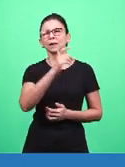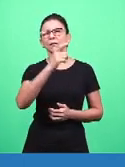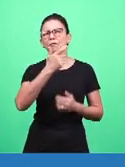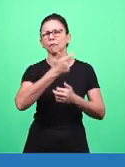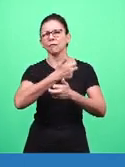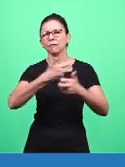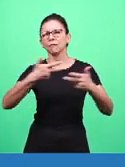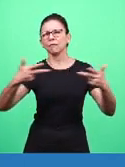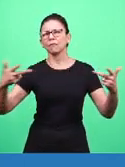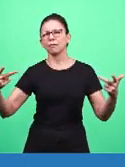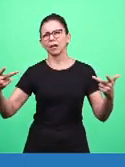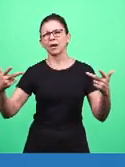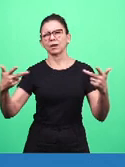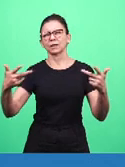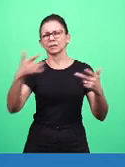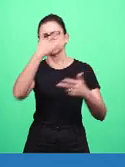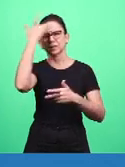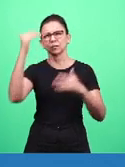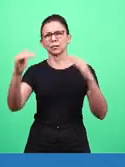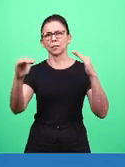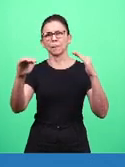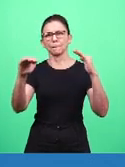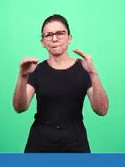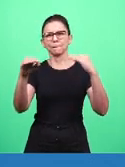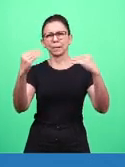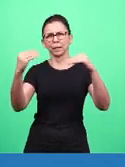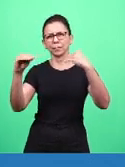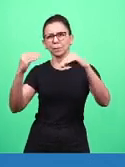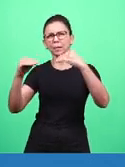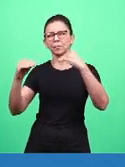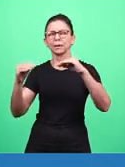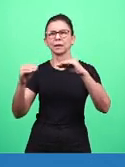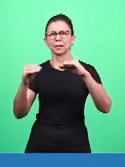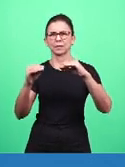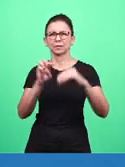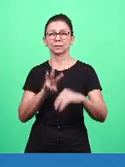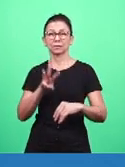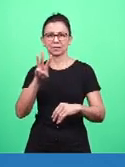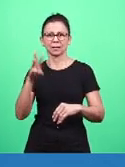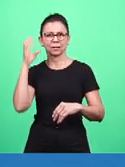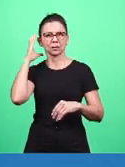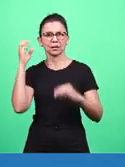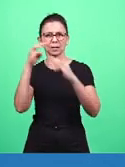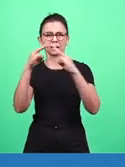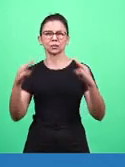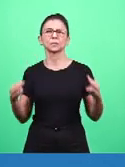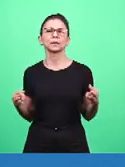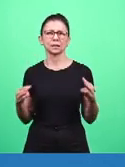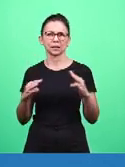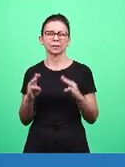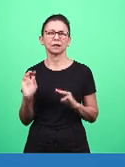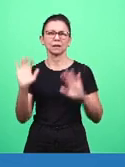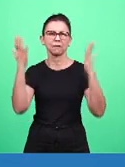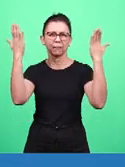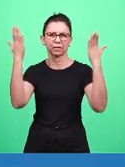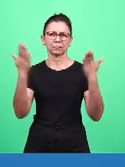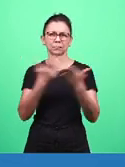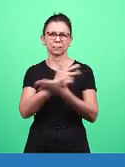esta EBD, participando conosco dessa EBD ali no Manaim, e nós saudamos os irmãos com a paz do Senhor